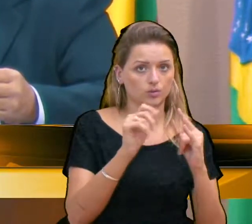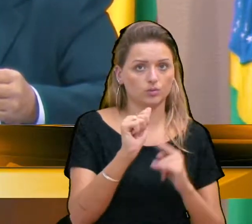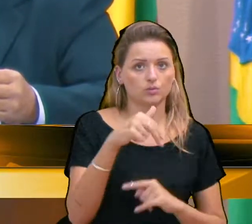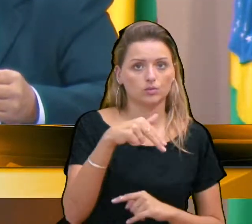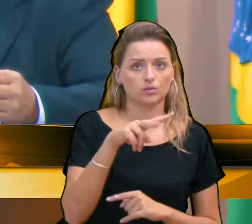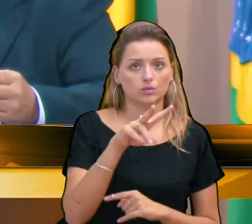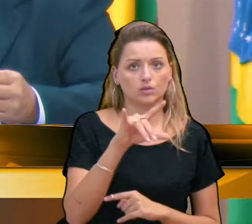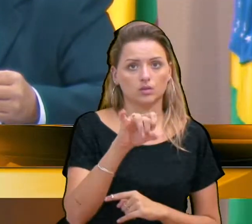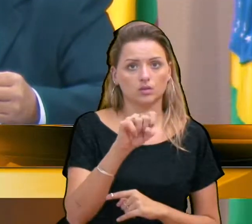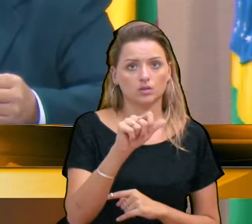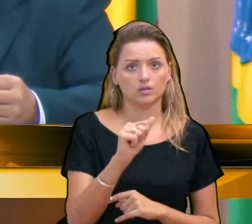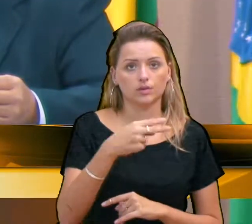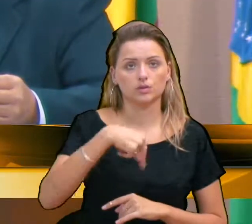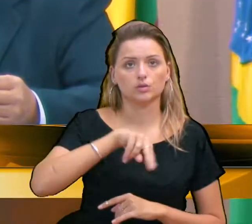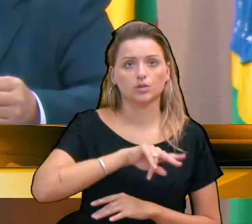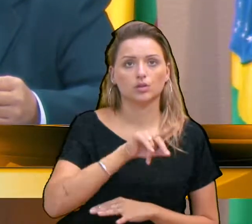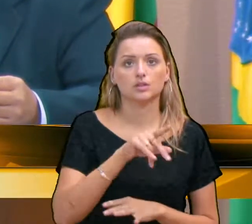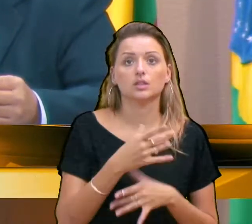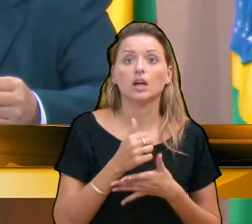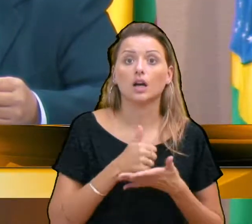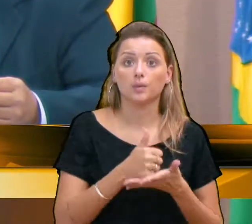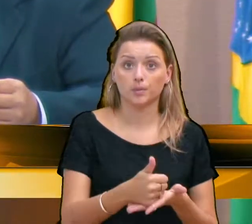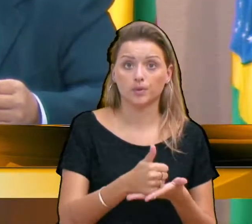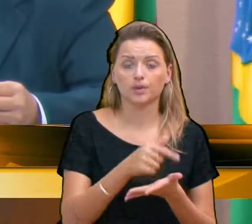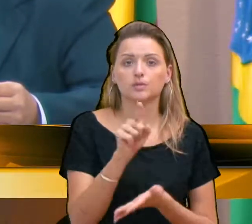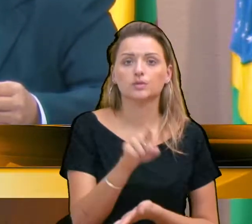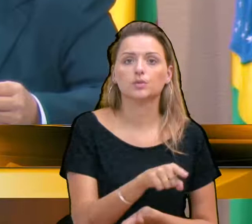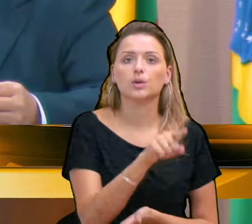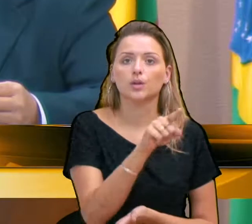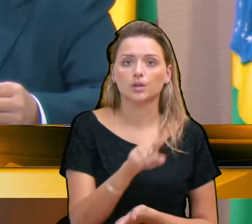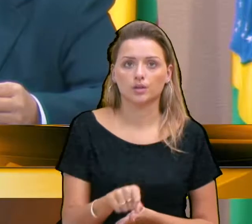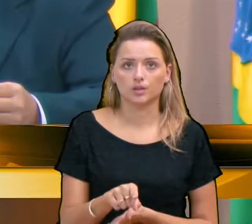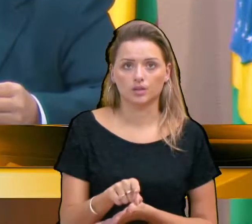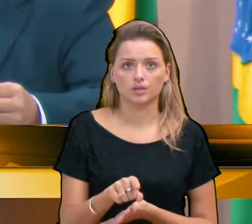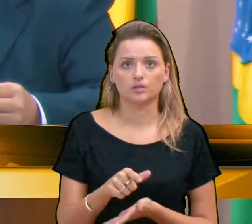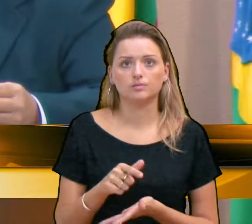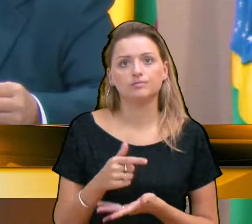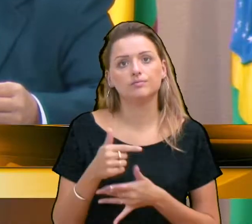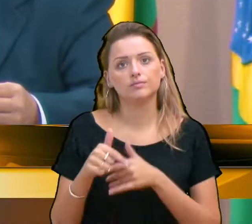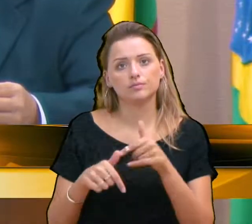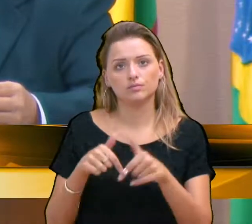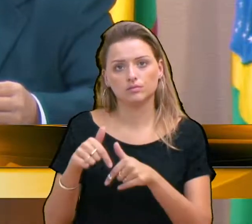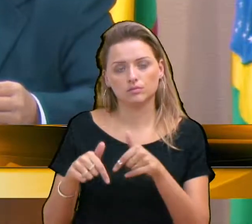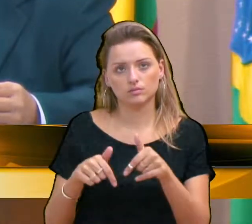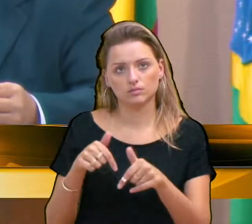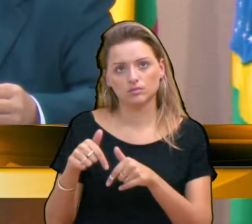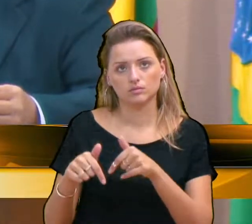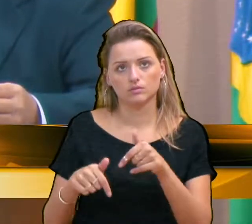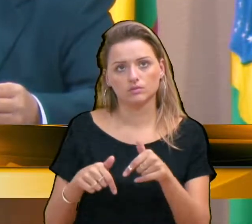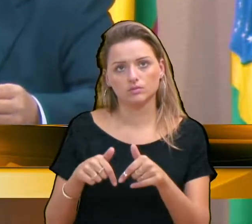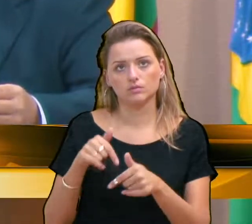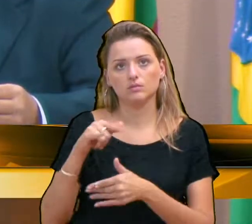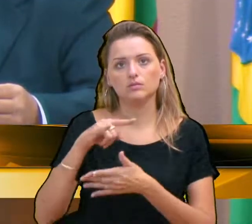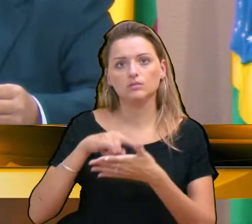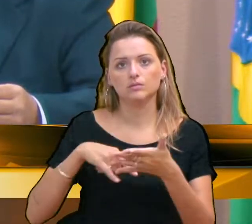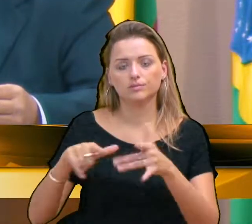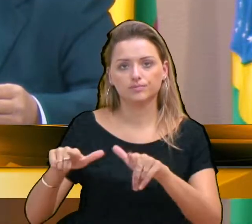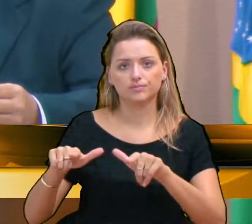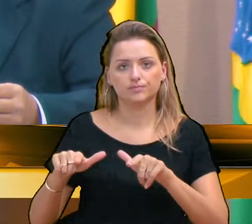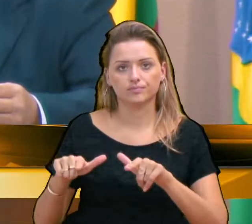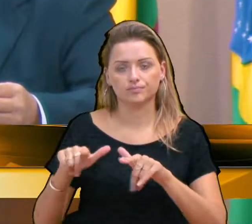vamos favoráveis ao cancelamento, somos favoráveis ao cancelamento da prestação da emissão do